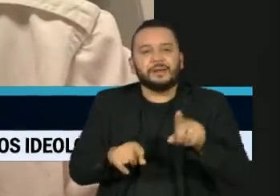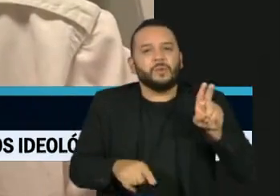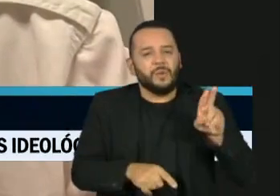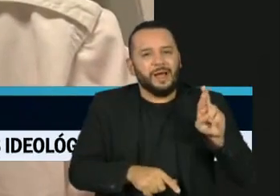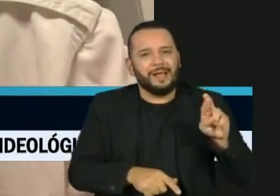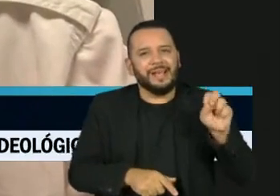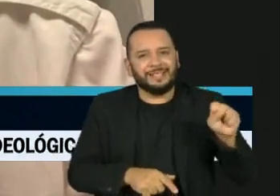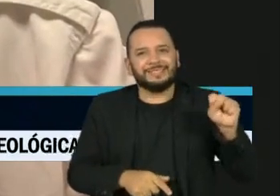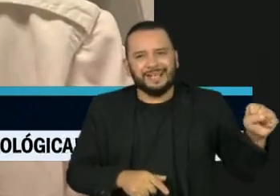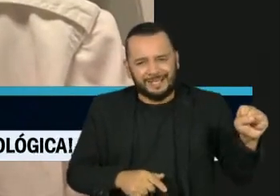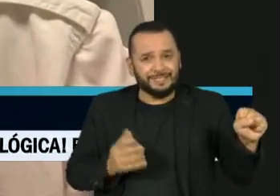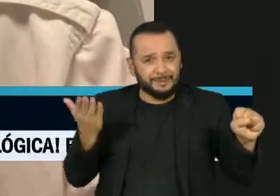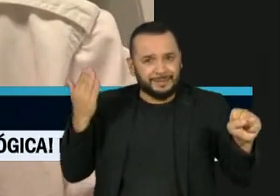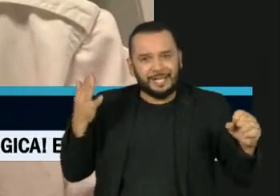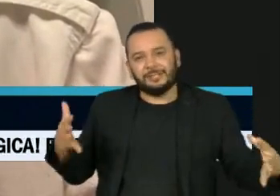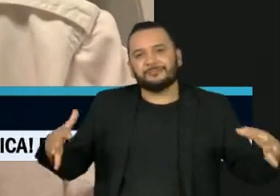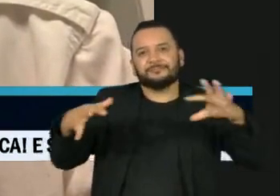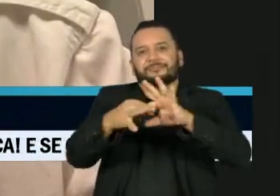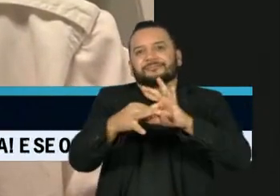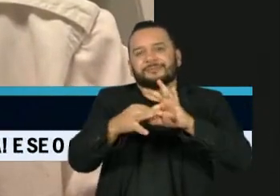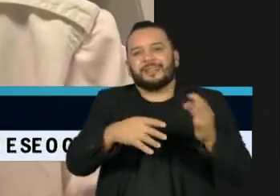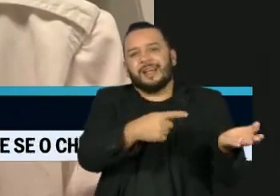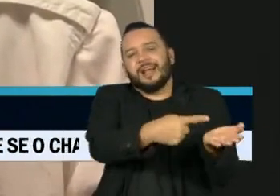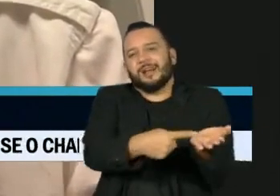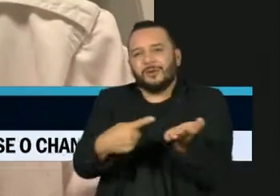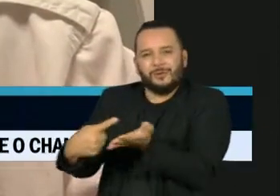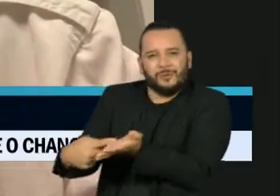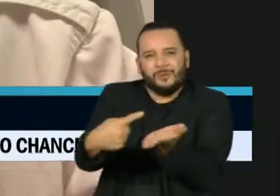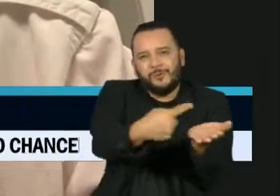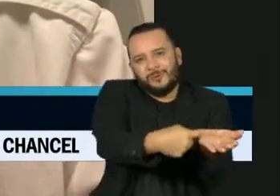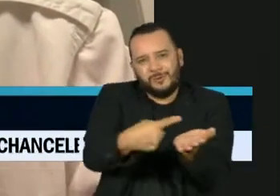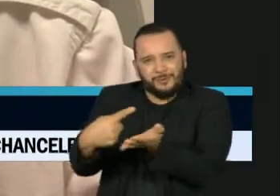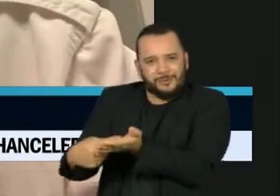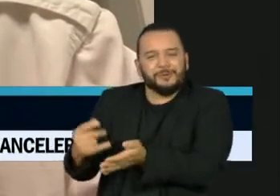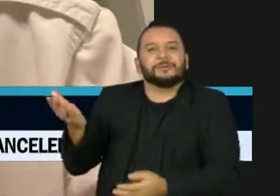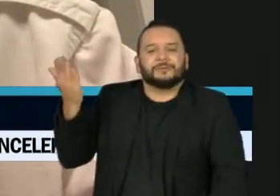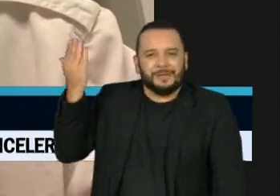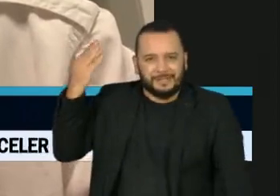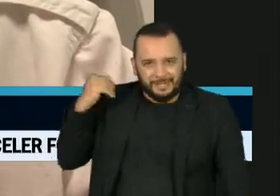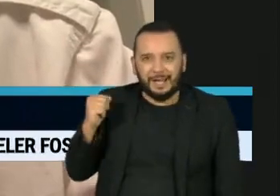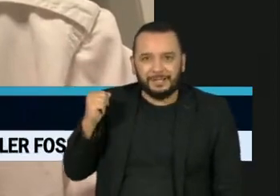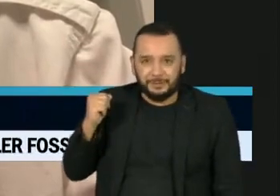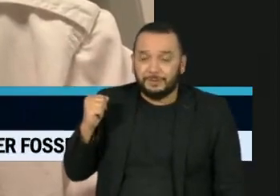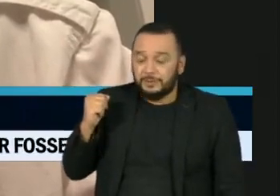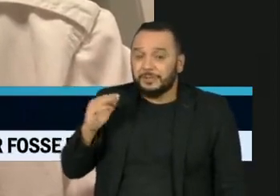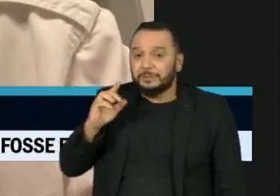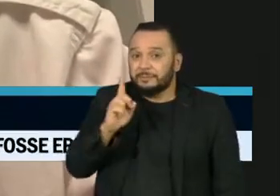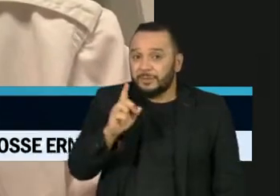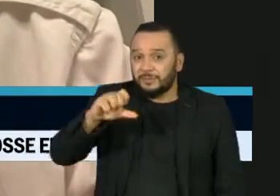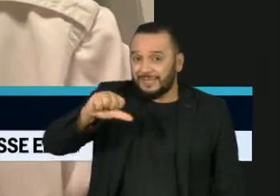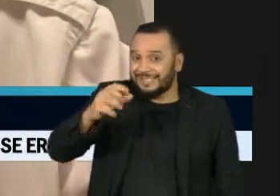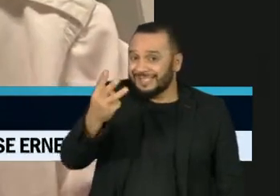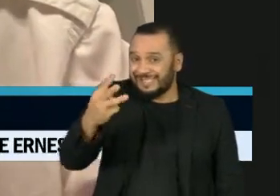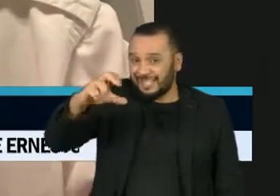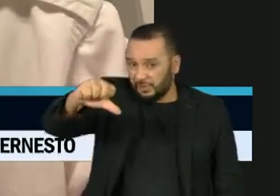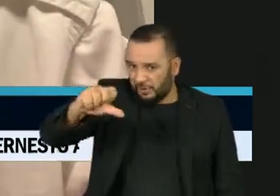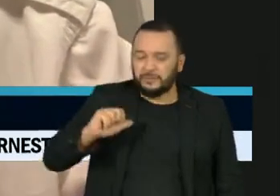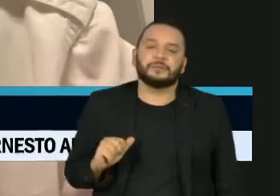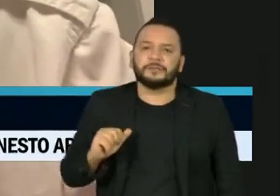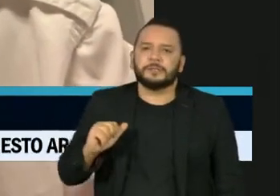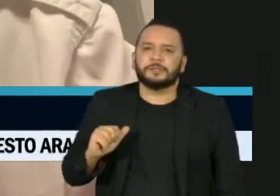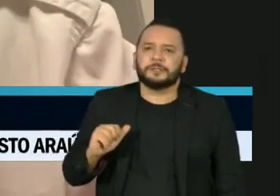Soviética do Stalin, no acordo Ribbentrop-Molotov, em 1939, em